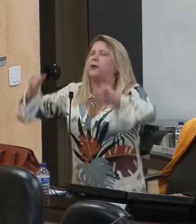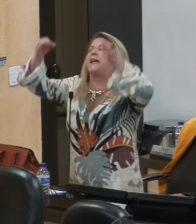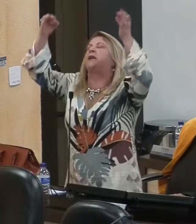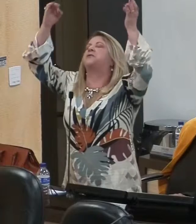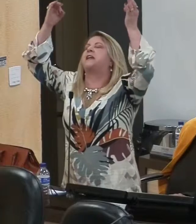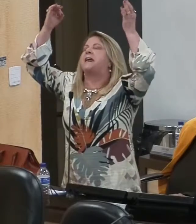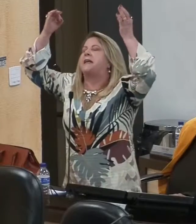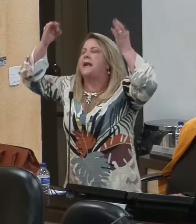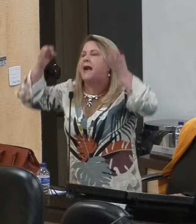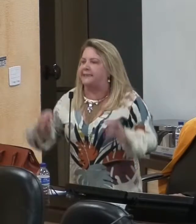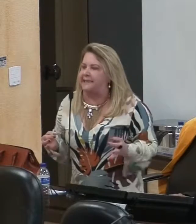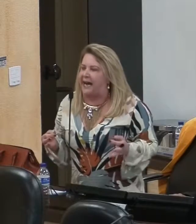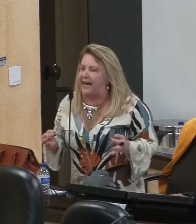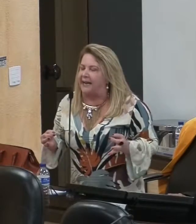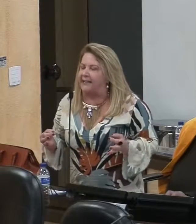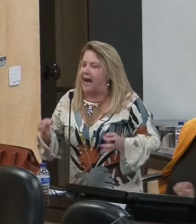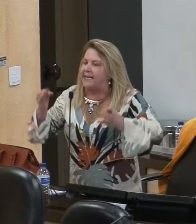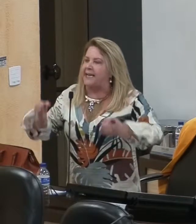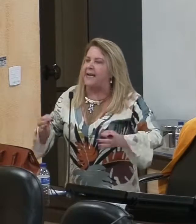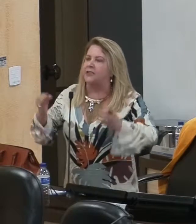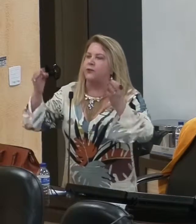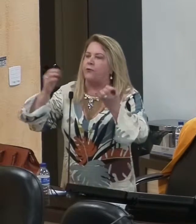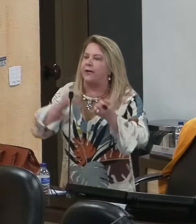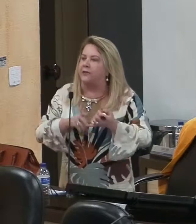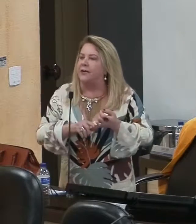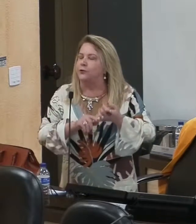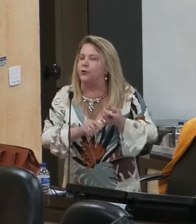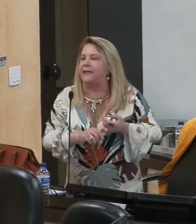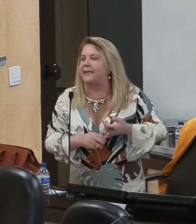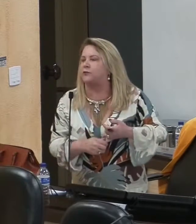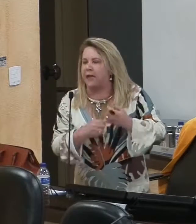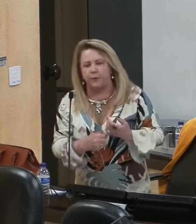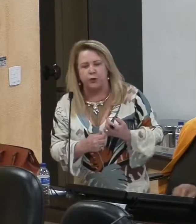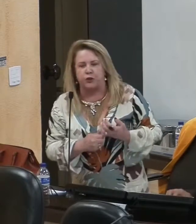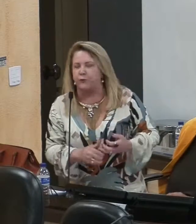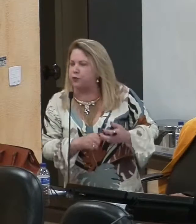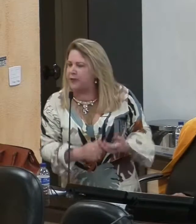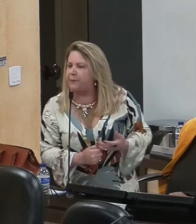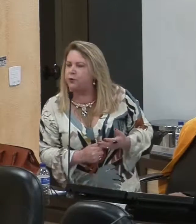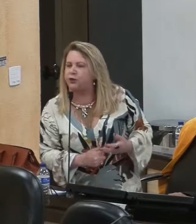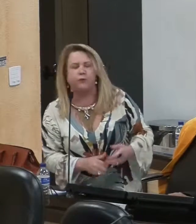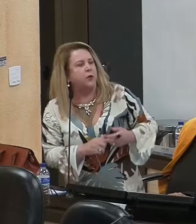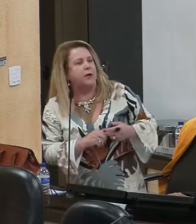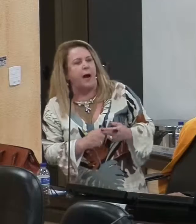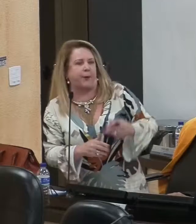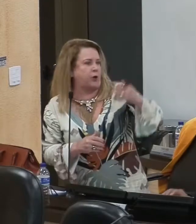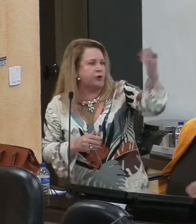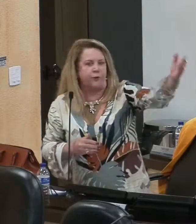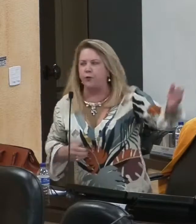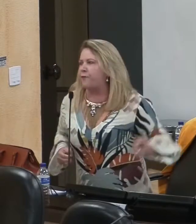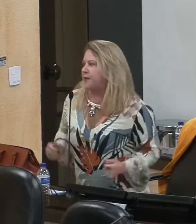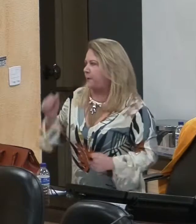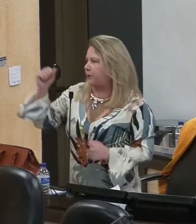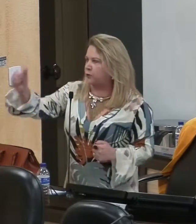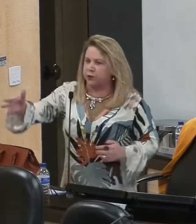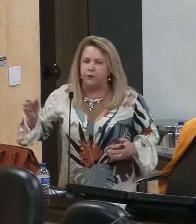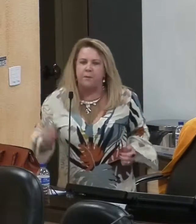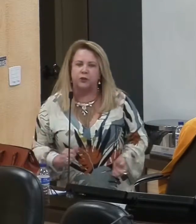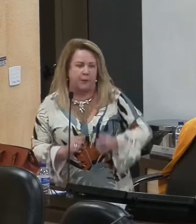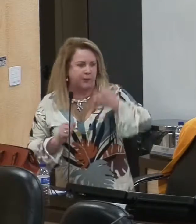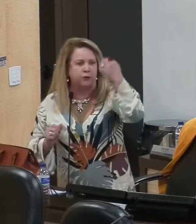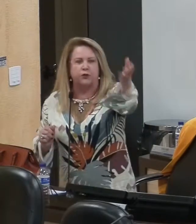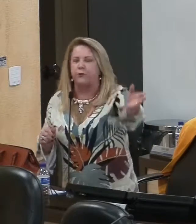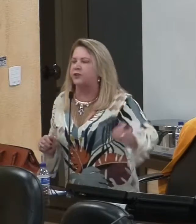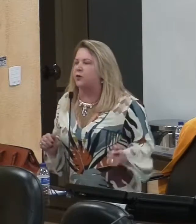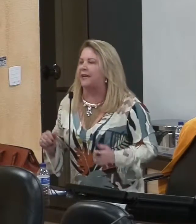essa, porque não tem nada. Aqui eles ficam falando, tudo aqui do tempo do Silvio, do tempo do Silvio. Ah, porque o Silvio não fez, mas por que o Silvio